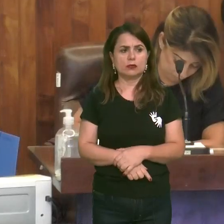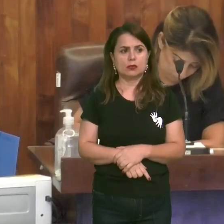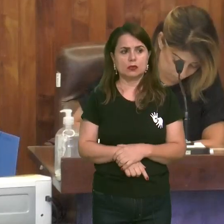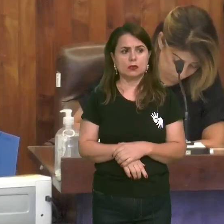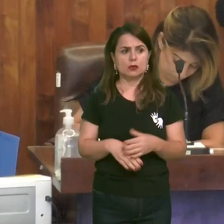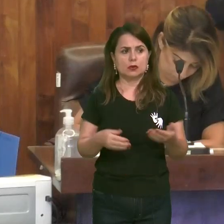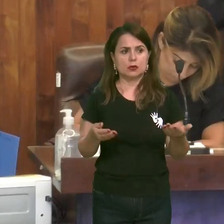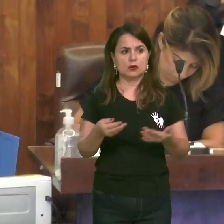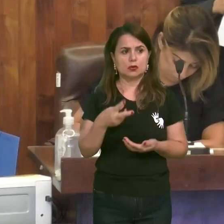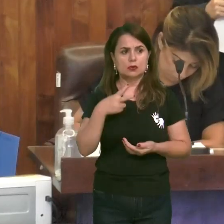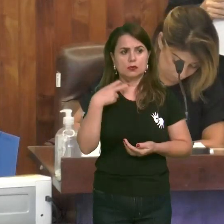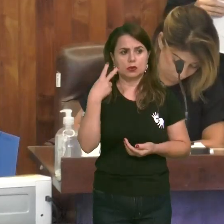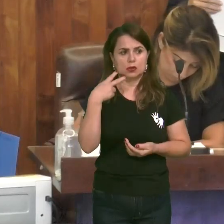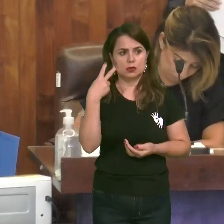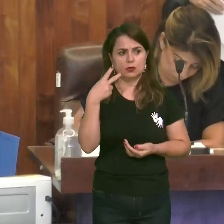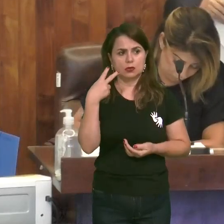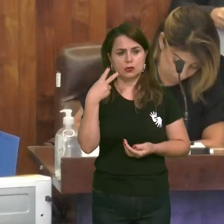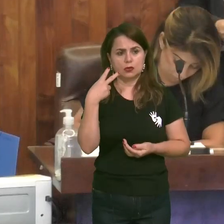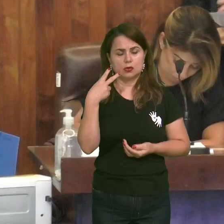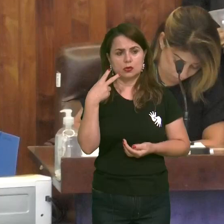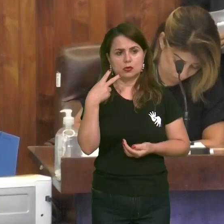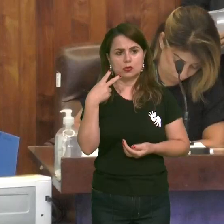Pedro a palavra vereador